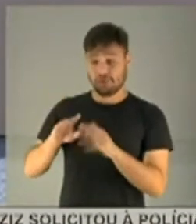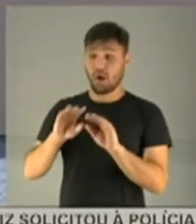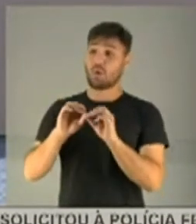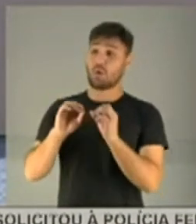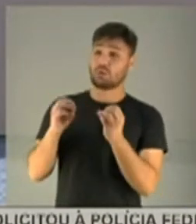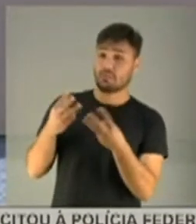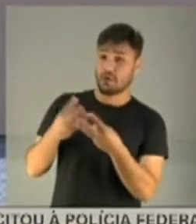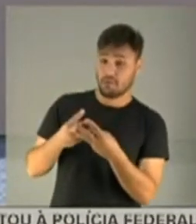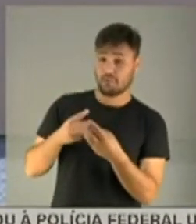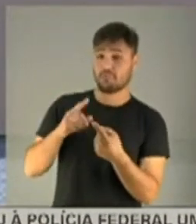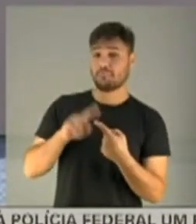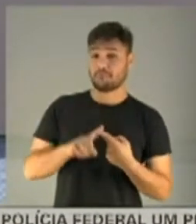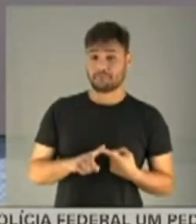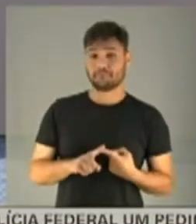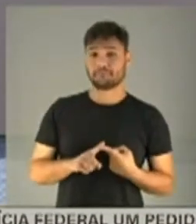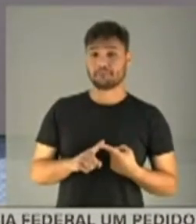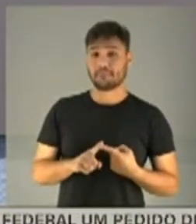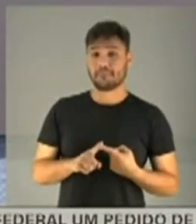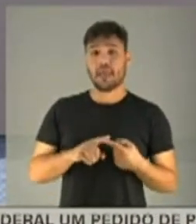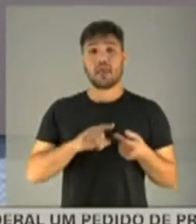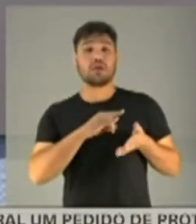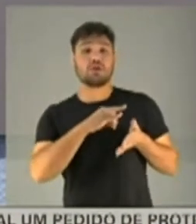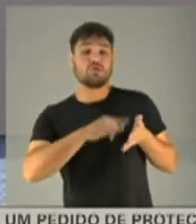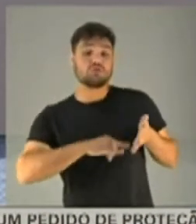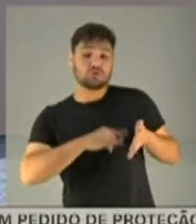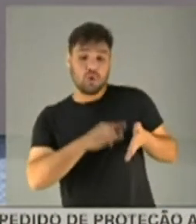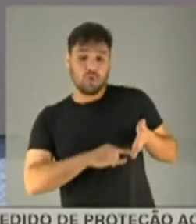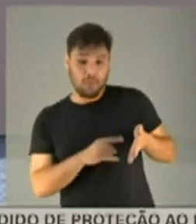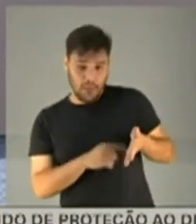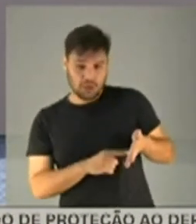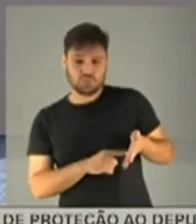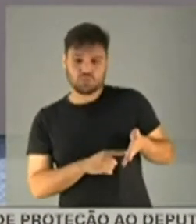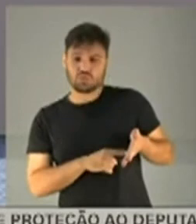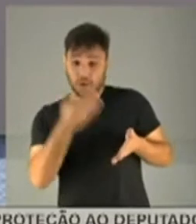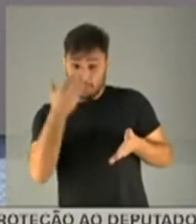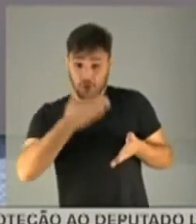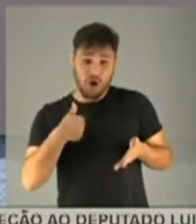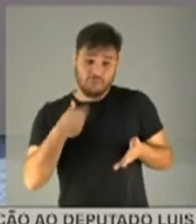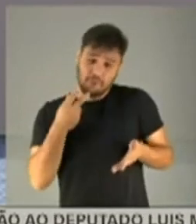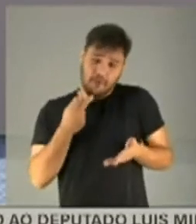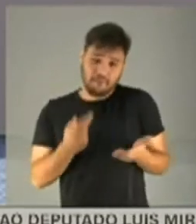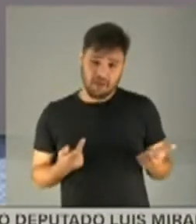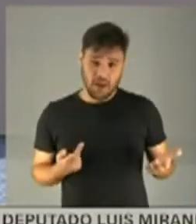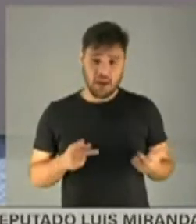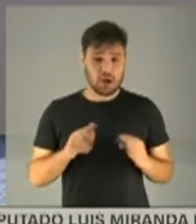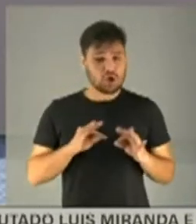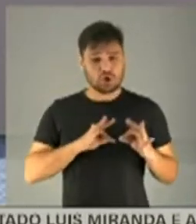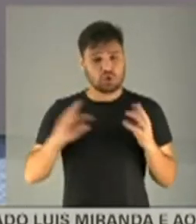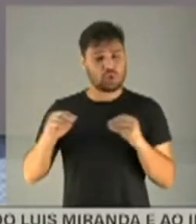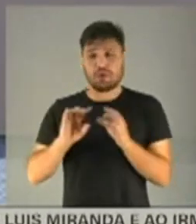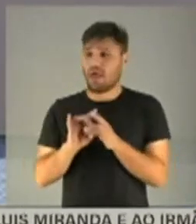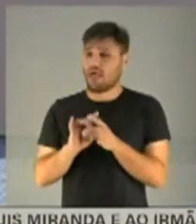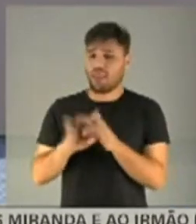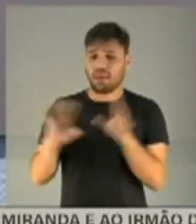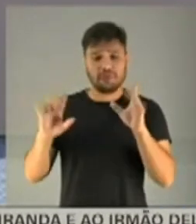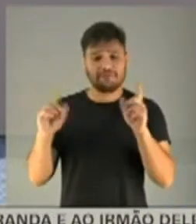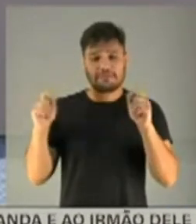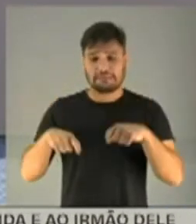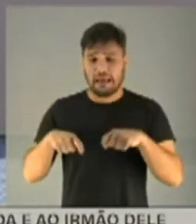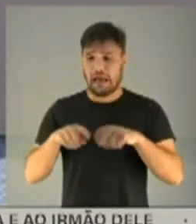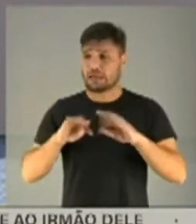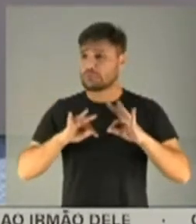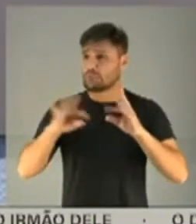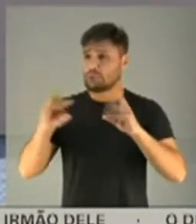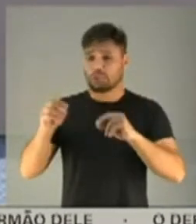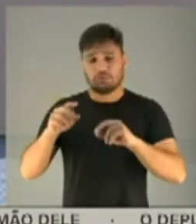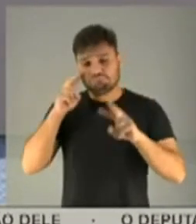slides quanto os documentos comprobatórios do que eu estou dizendo, são públicos e estarão disponibilizados para todos